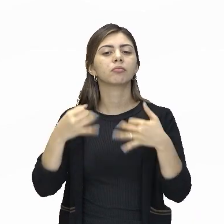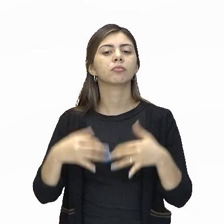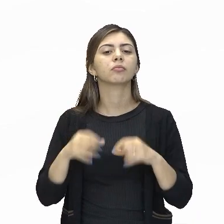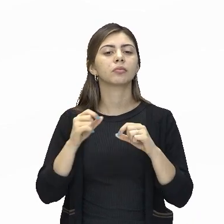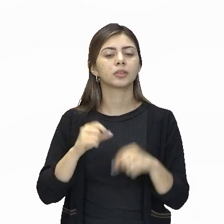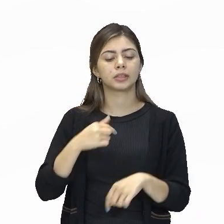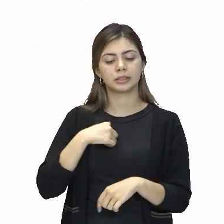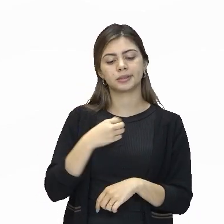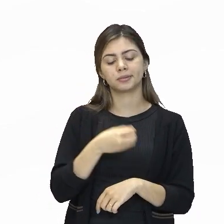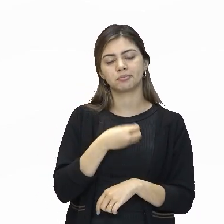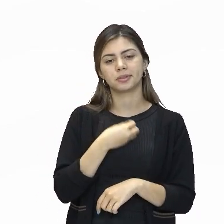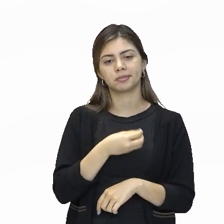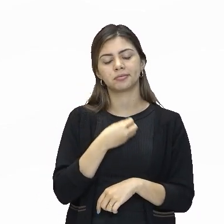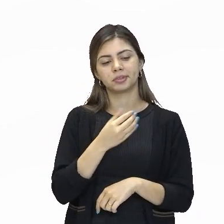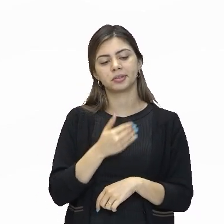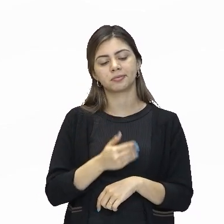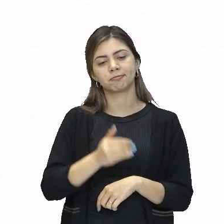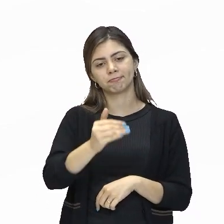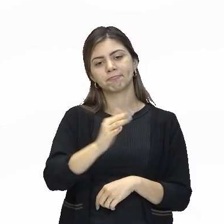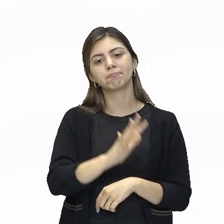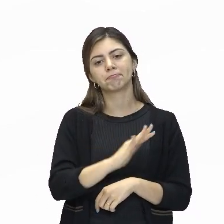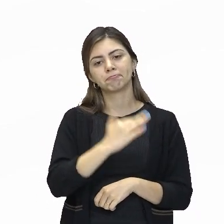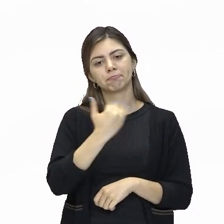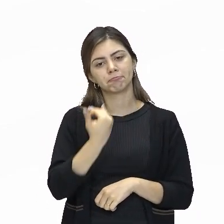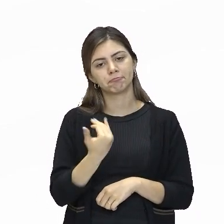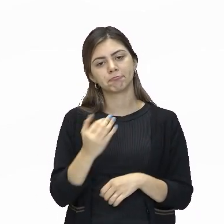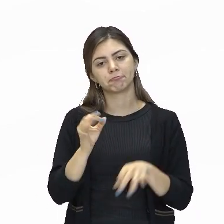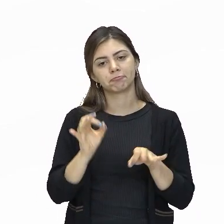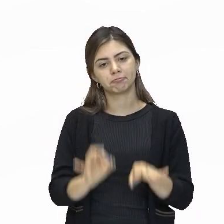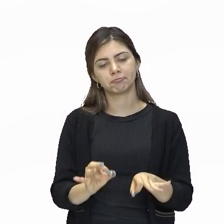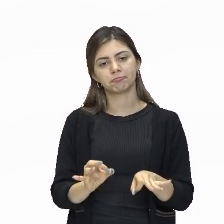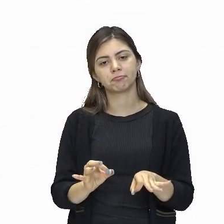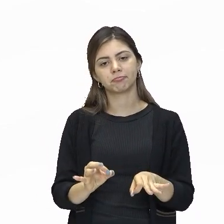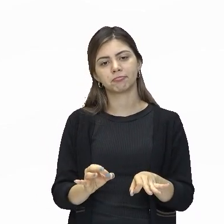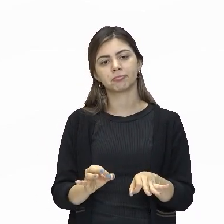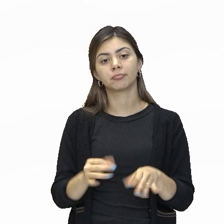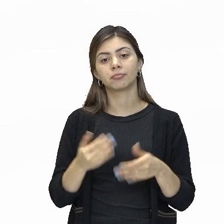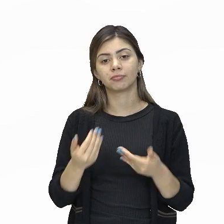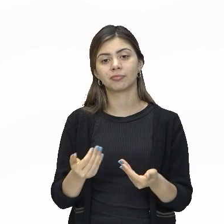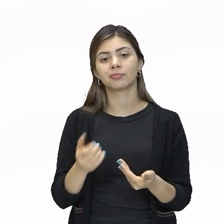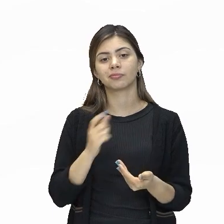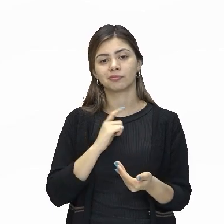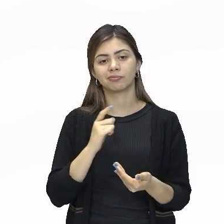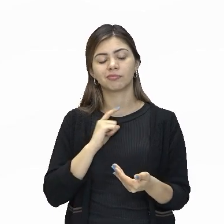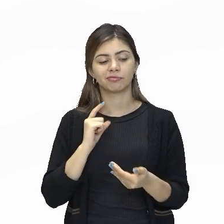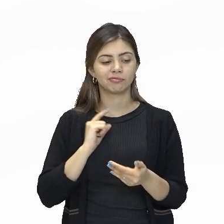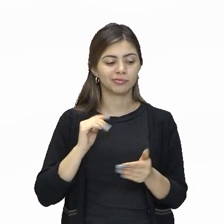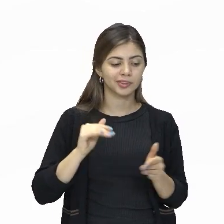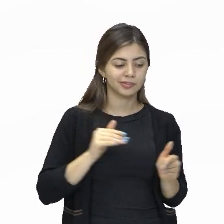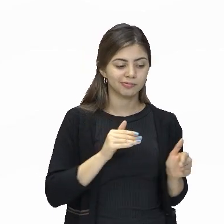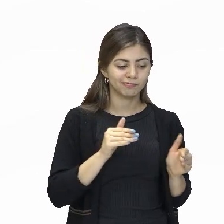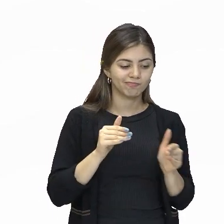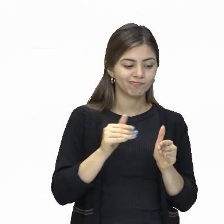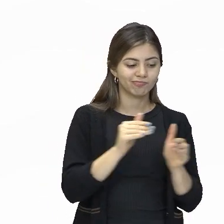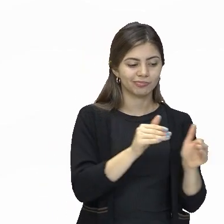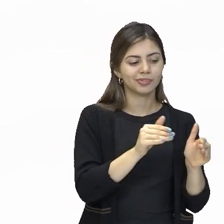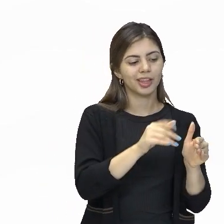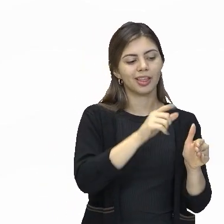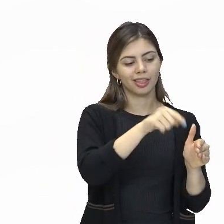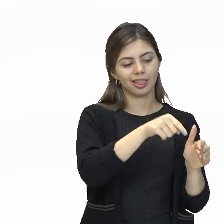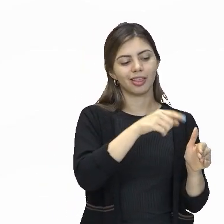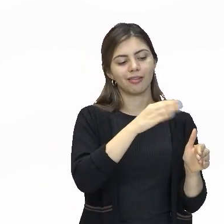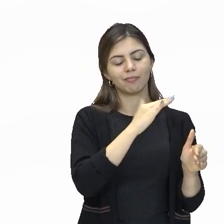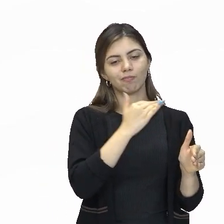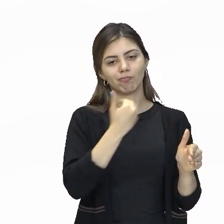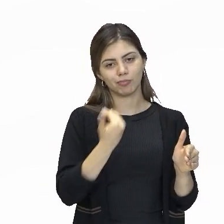destino fatal, que é o quê? A morte, a partir do verme que o espreita, que termina tudo aquilo que é